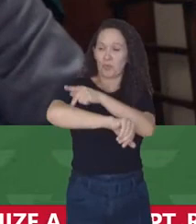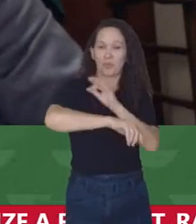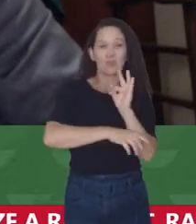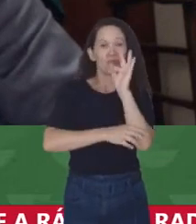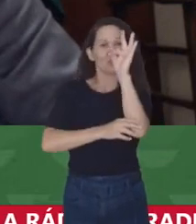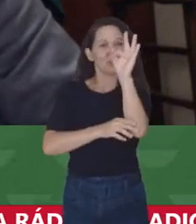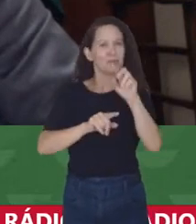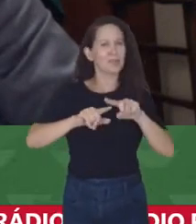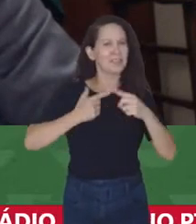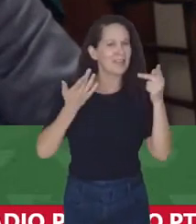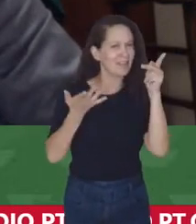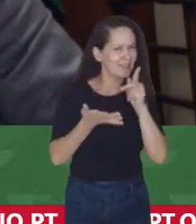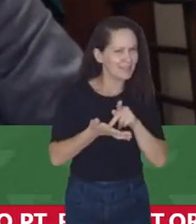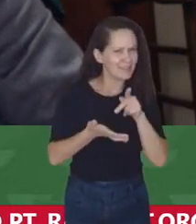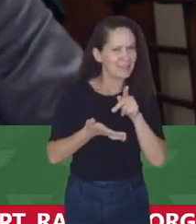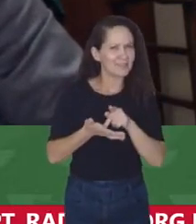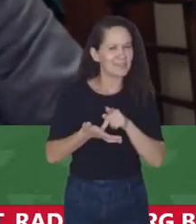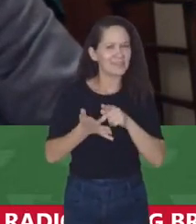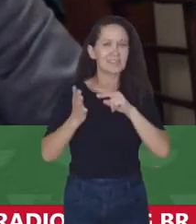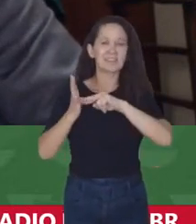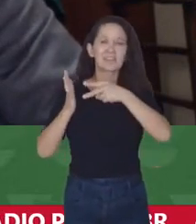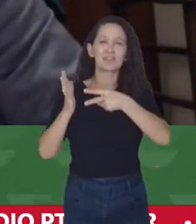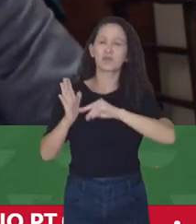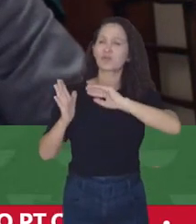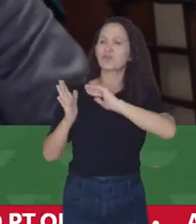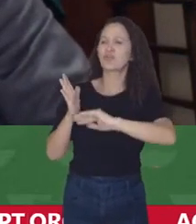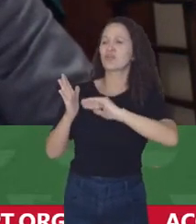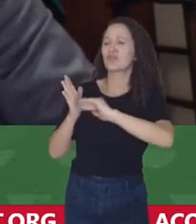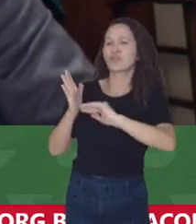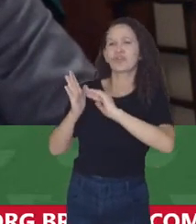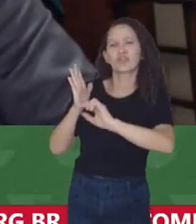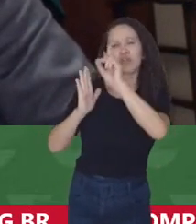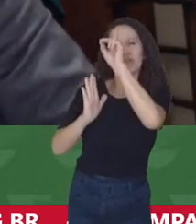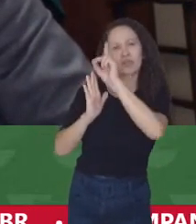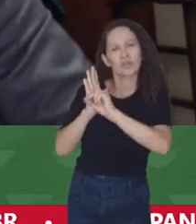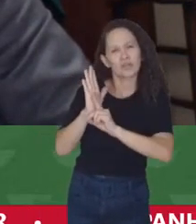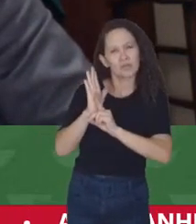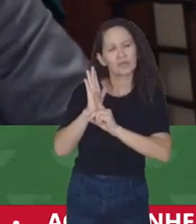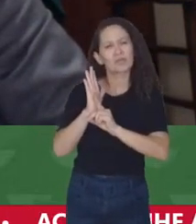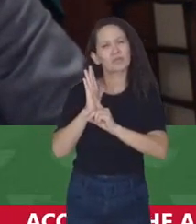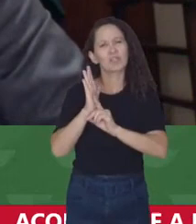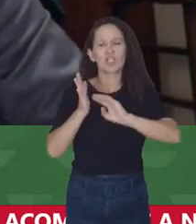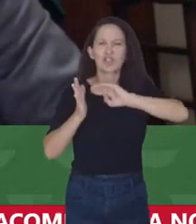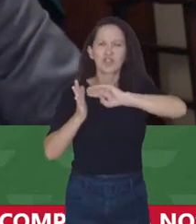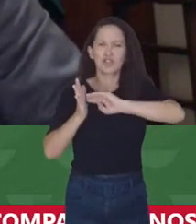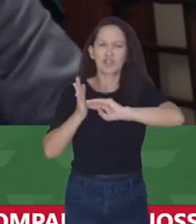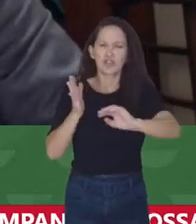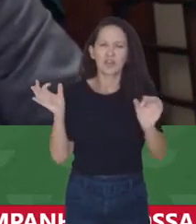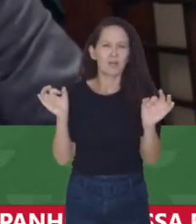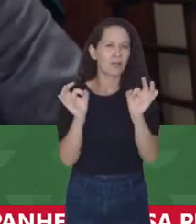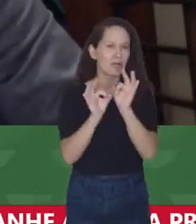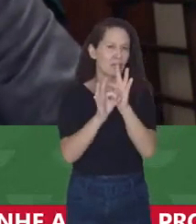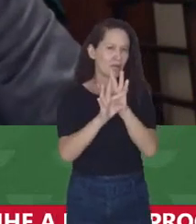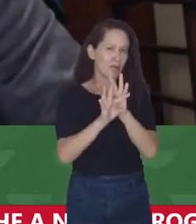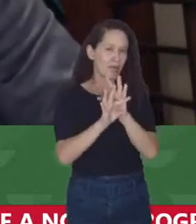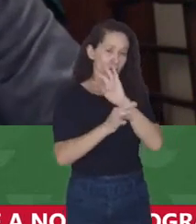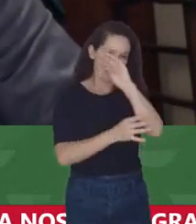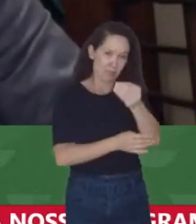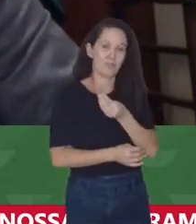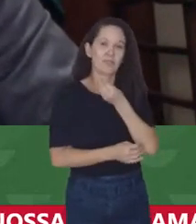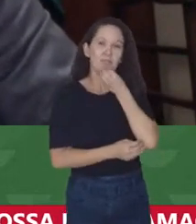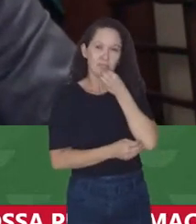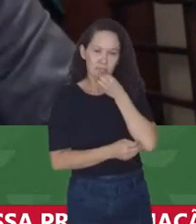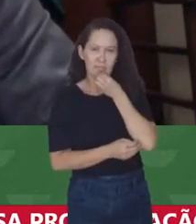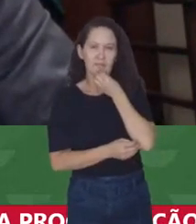na verdade, significou retirada de direitos, eliminação de